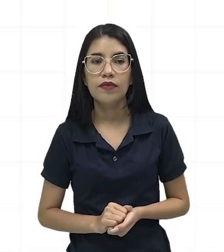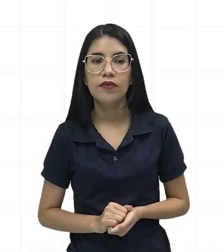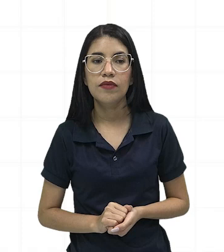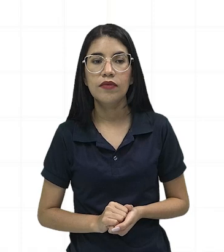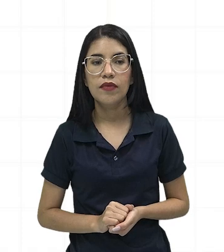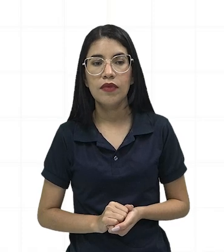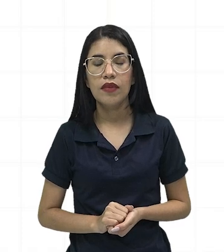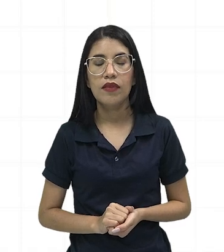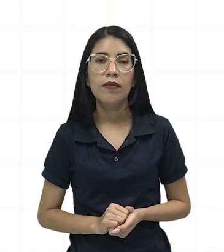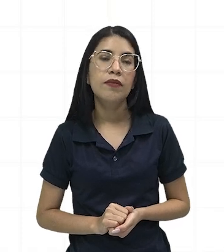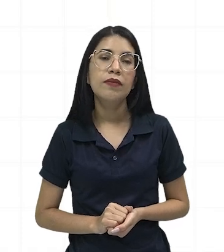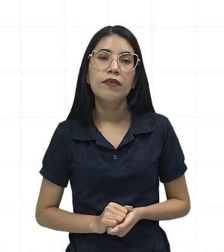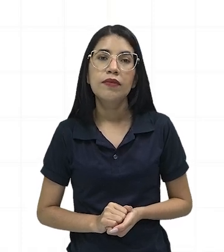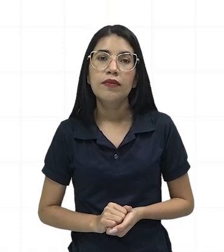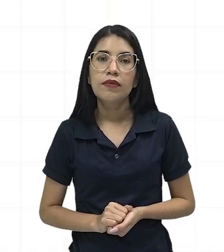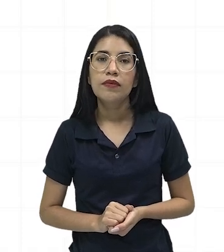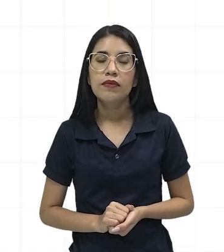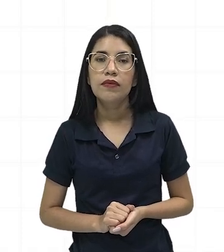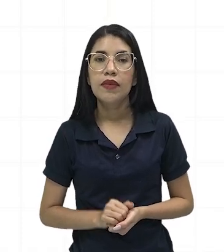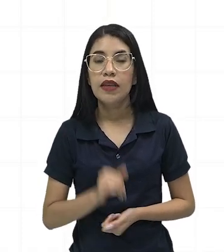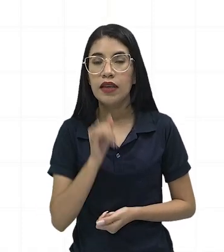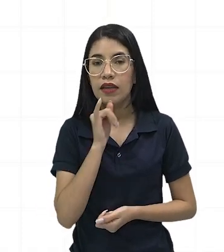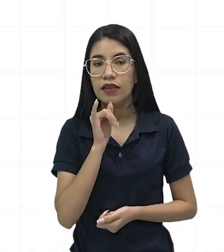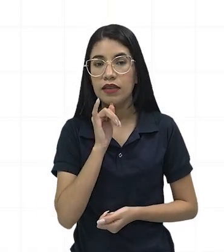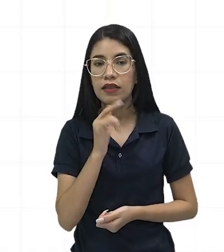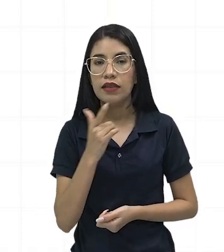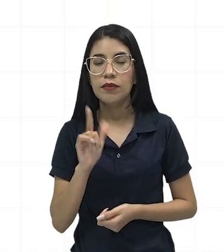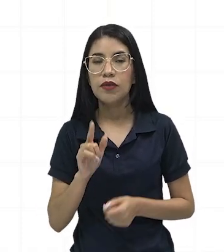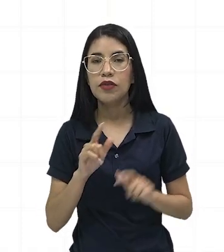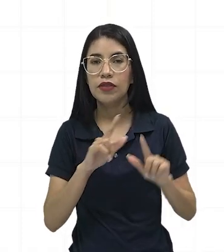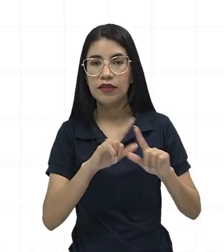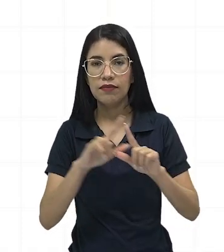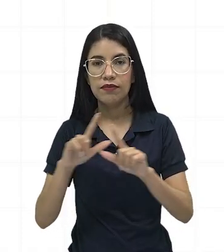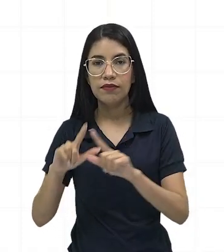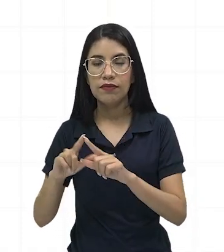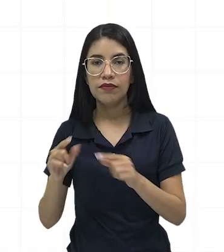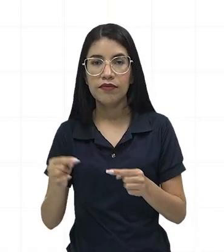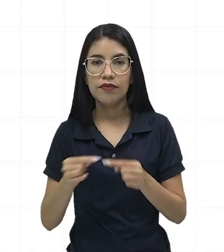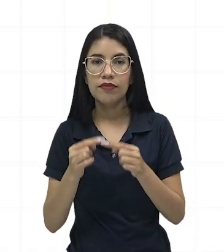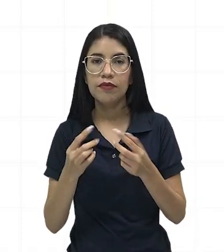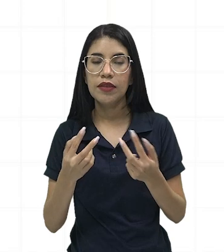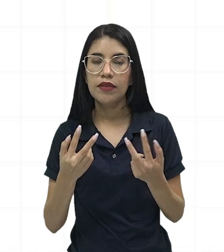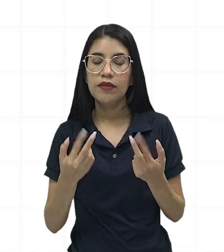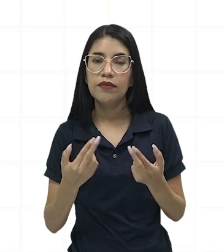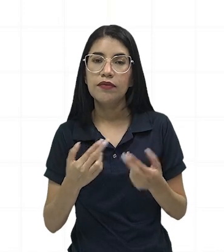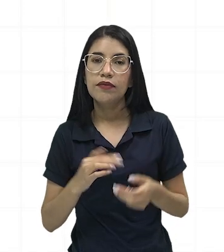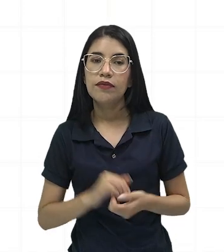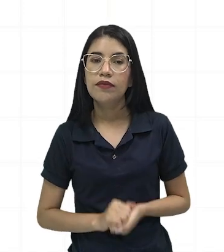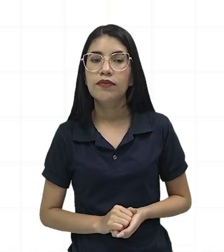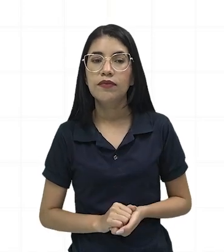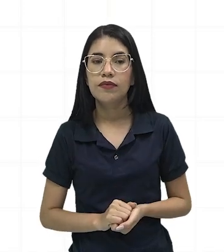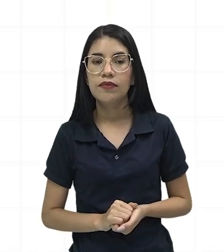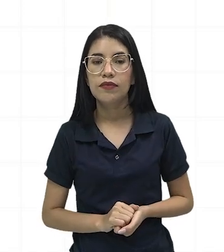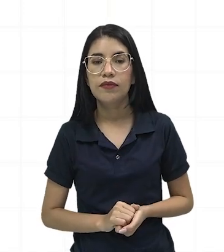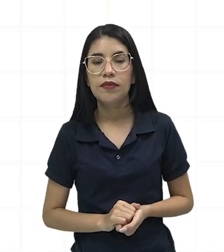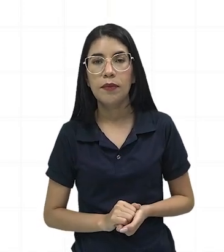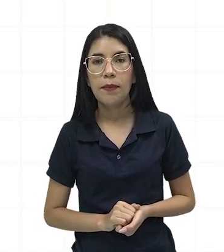Vamos, então, para mais casos de congruência. Vamos ficar craques aqui em congruência de